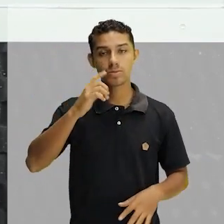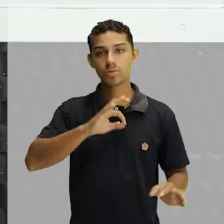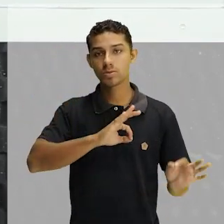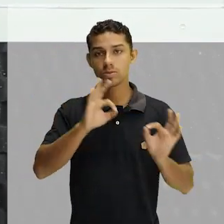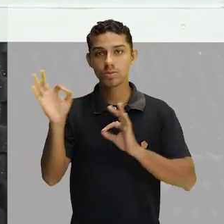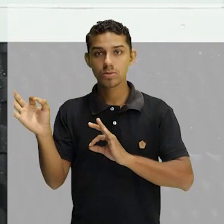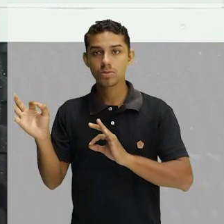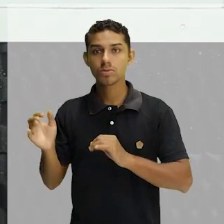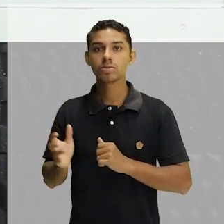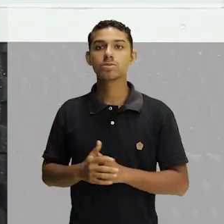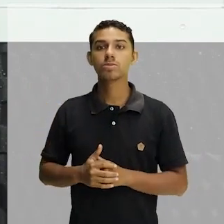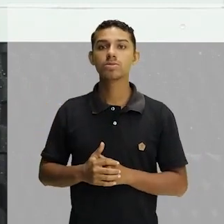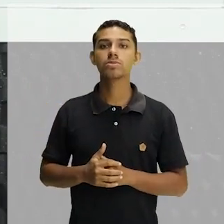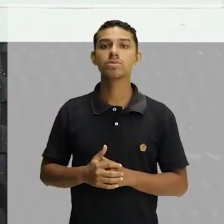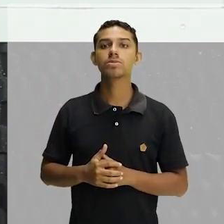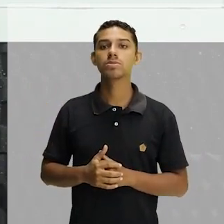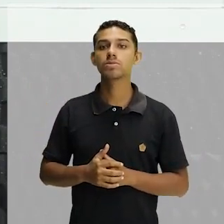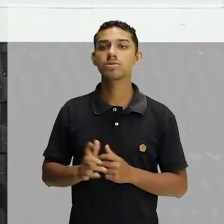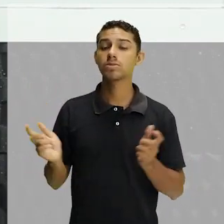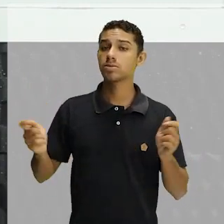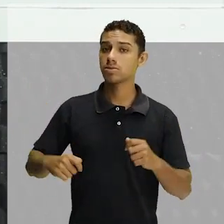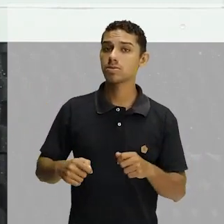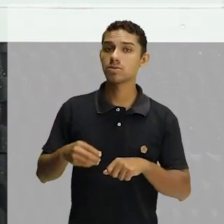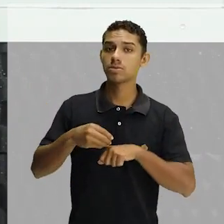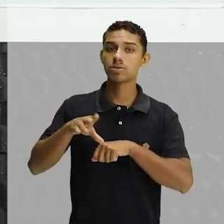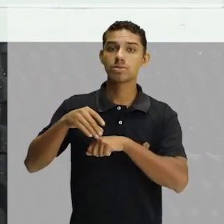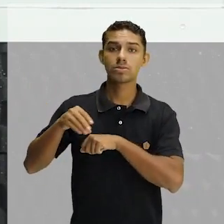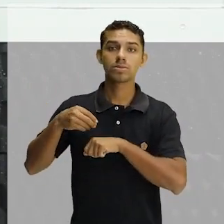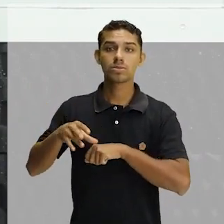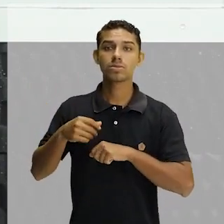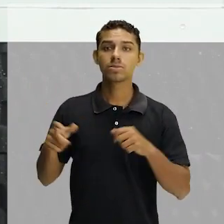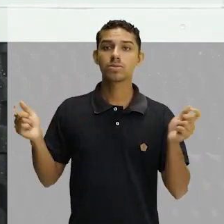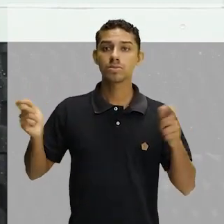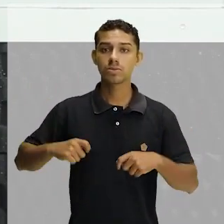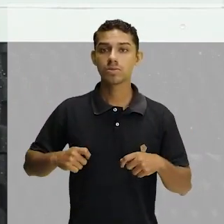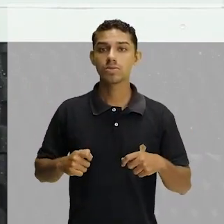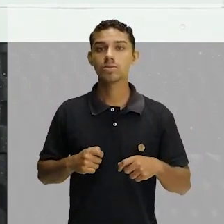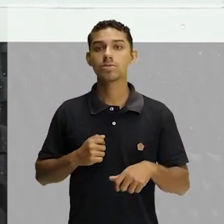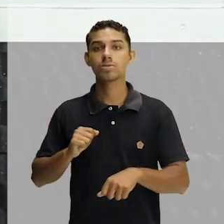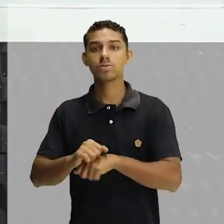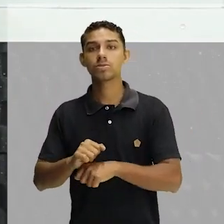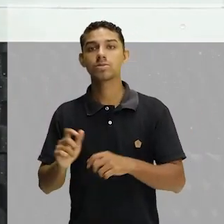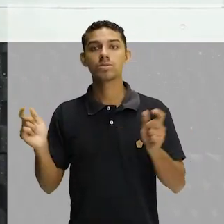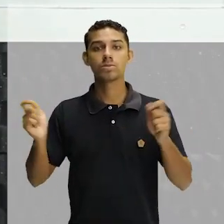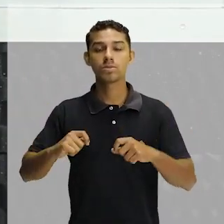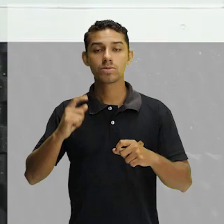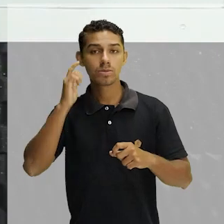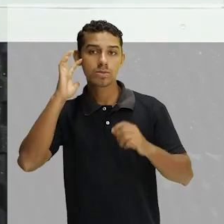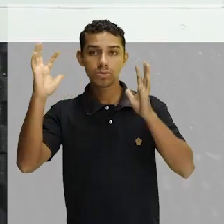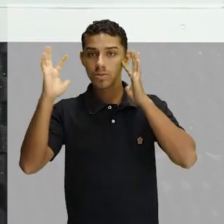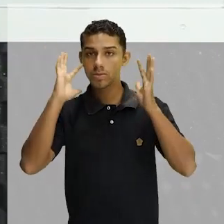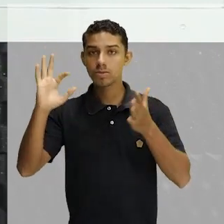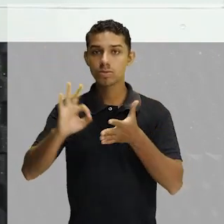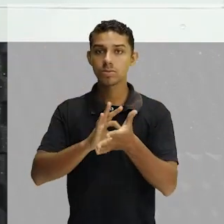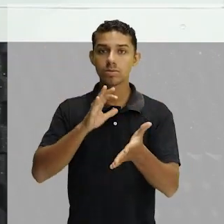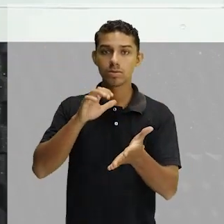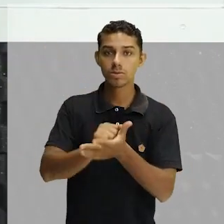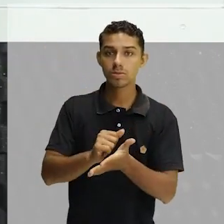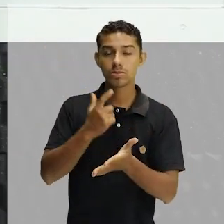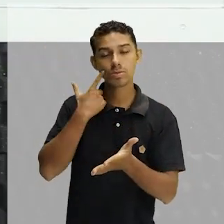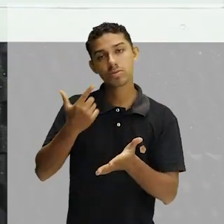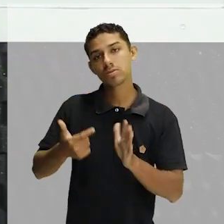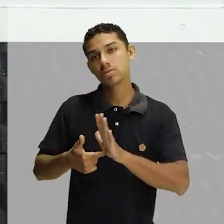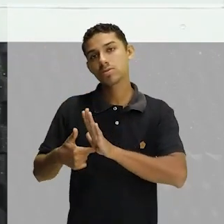direitinho, anota aqui aquelas dicas. Geralmente a gente tem a possibilidade de estar assinalando, mostrando, repetindo